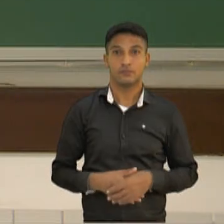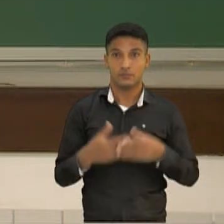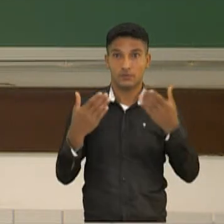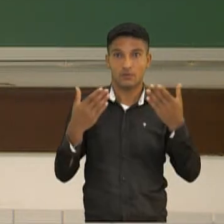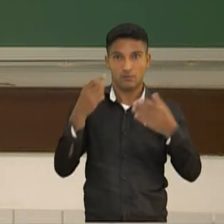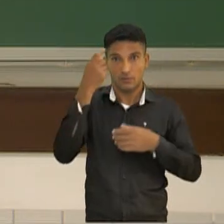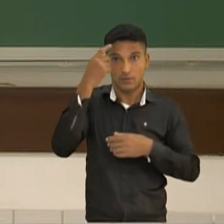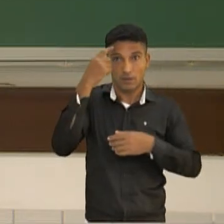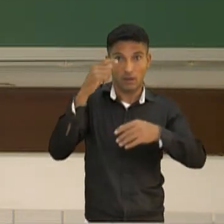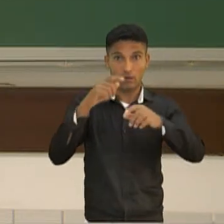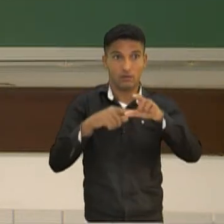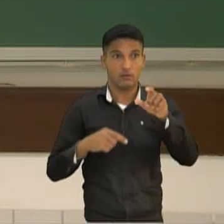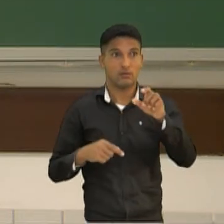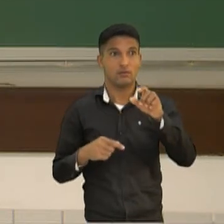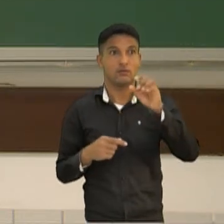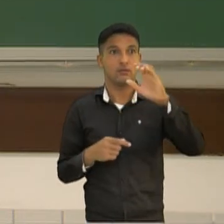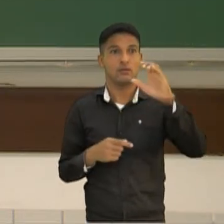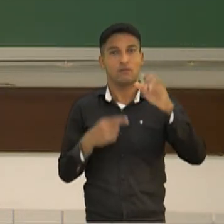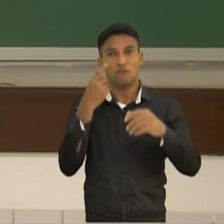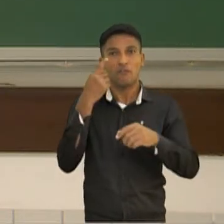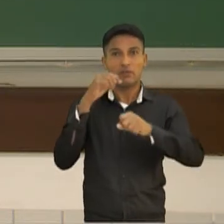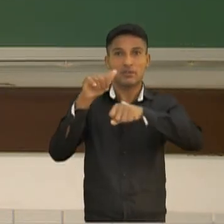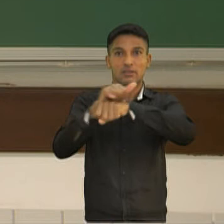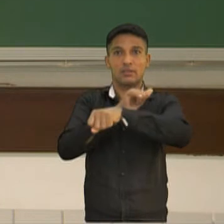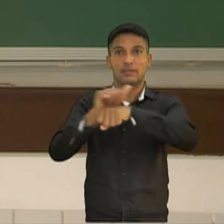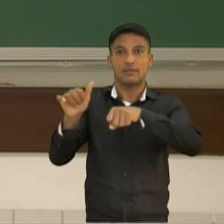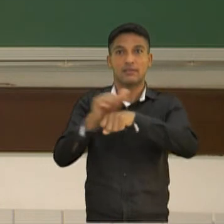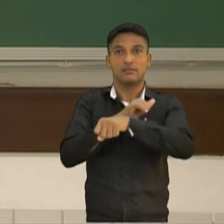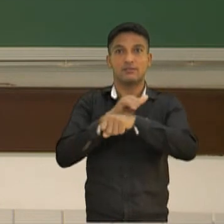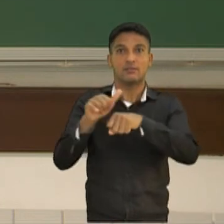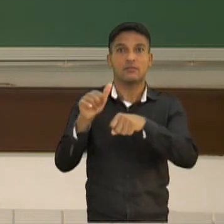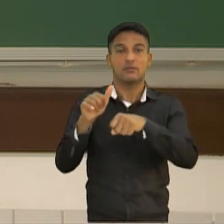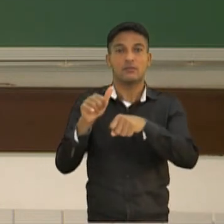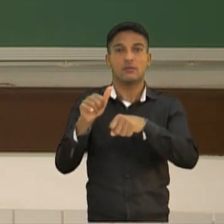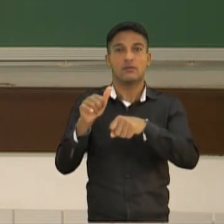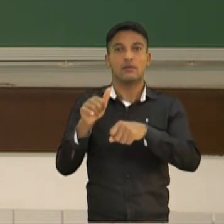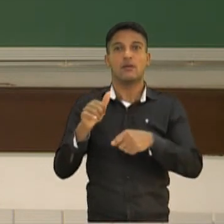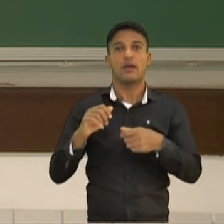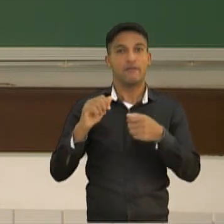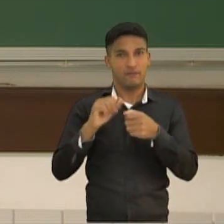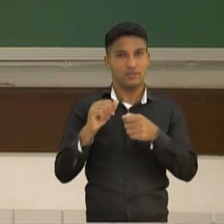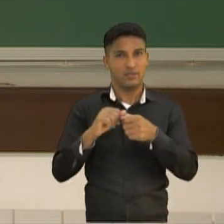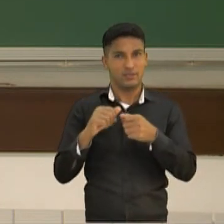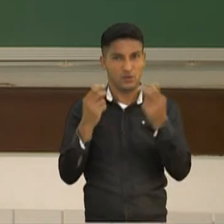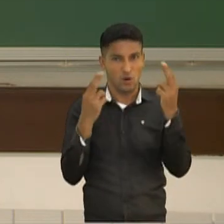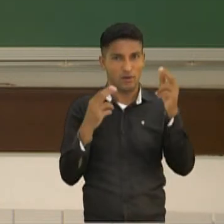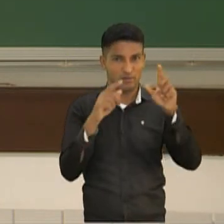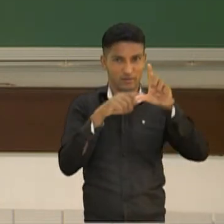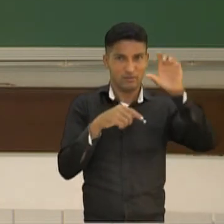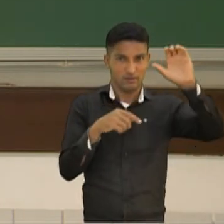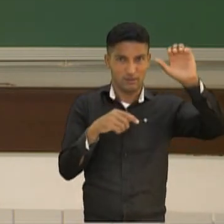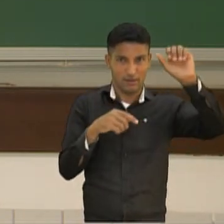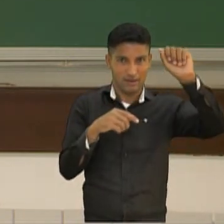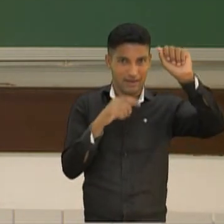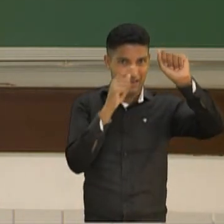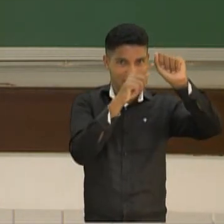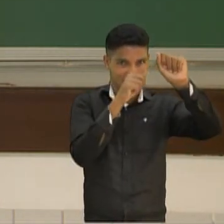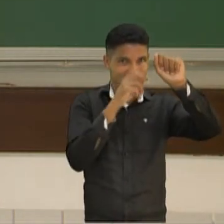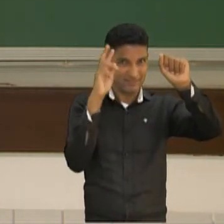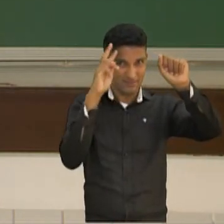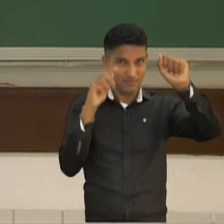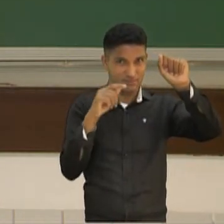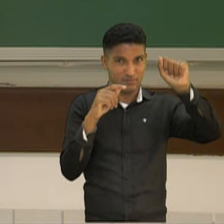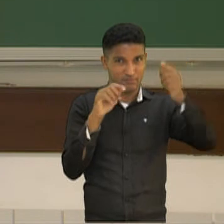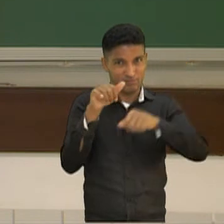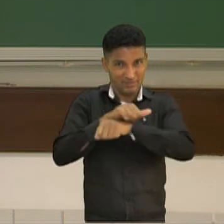E aí, pensaram? Bom, uma das estratégias é a que a gente vem fazendo na letra A e na letra B, não é? Qual a estratégia?